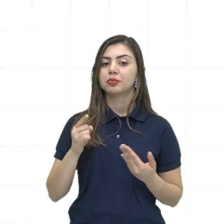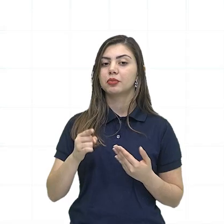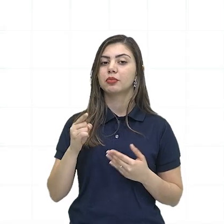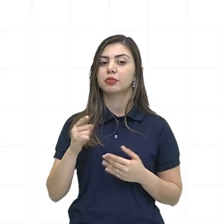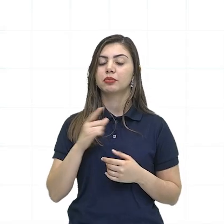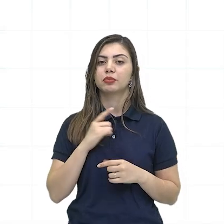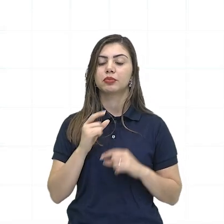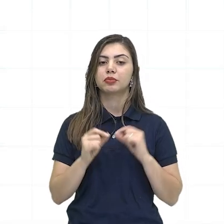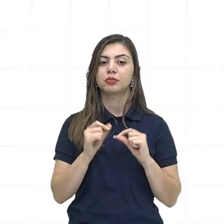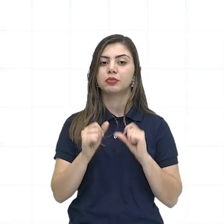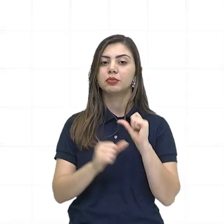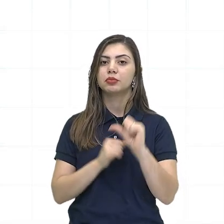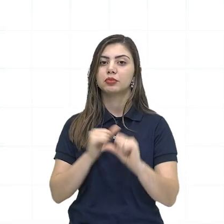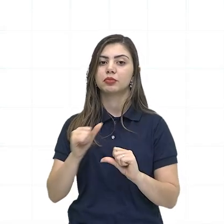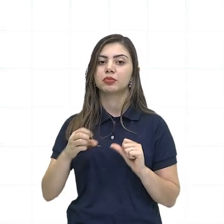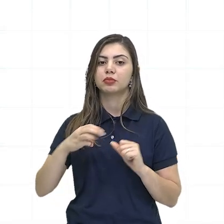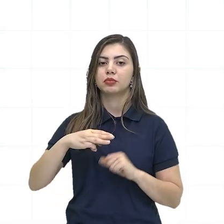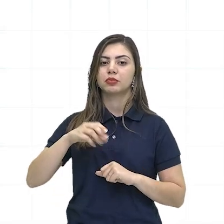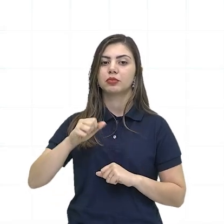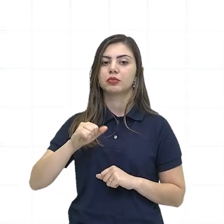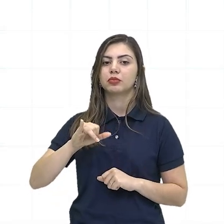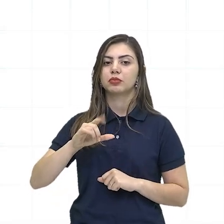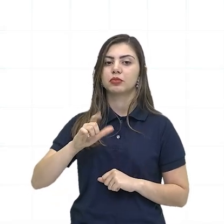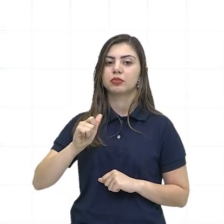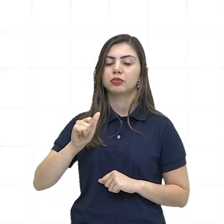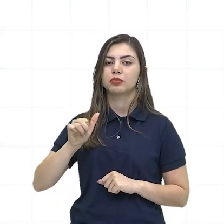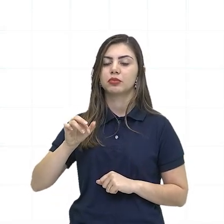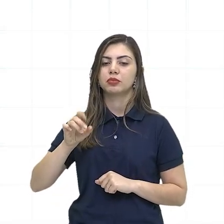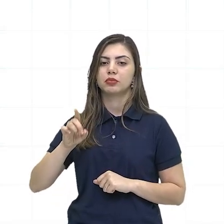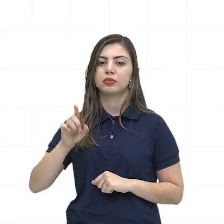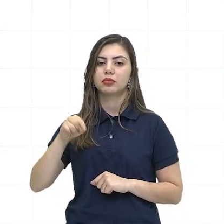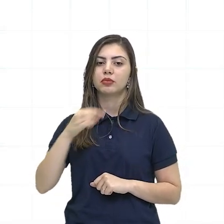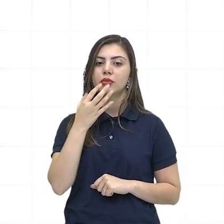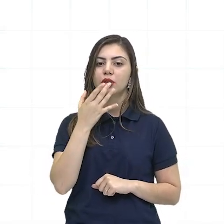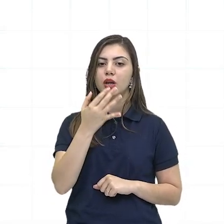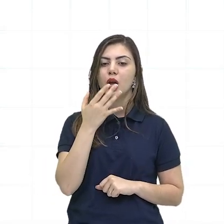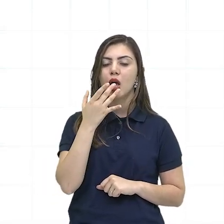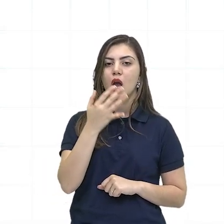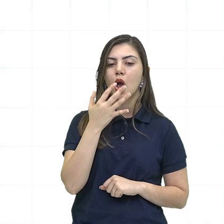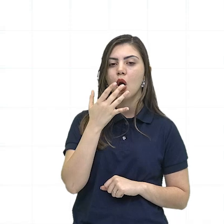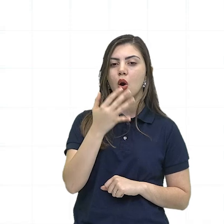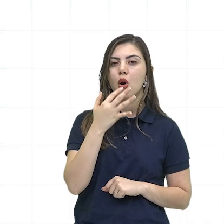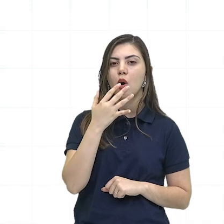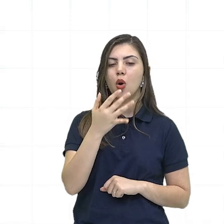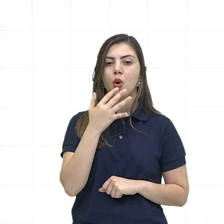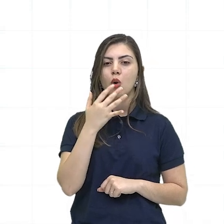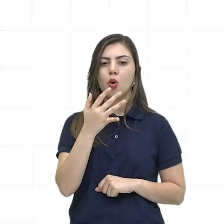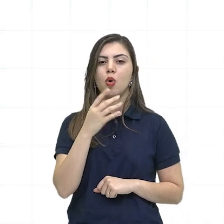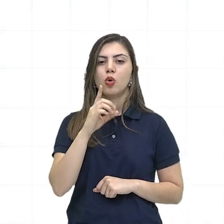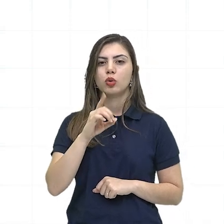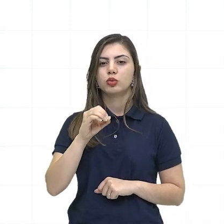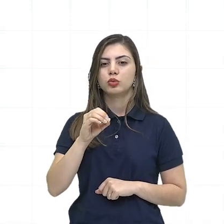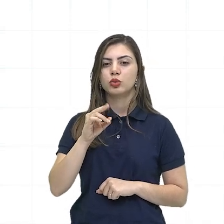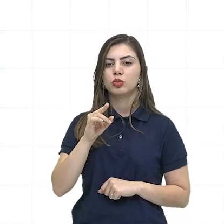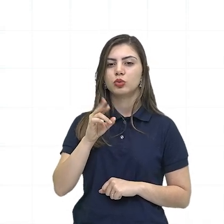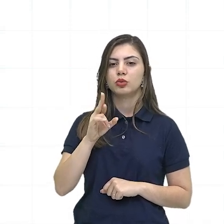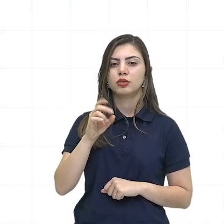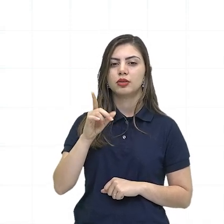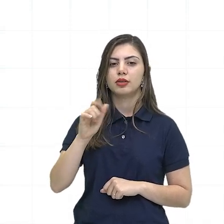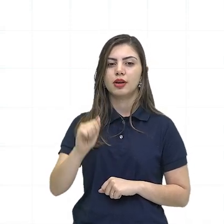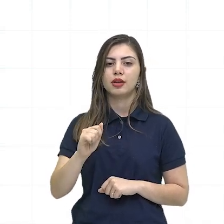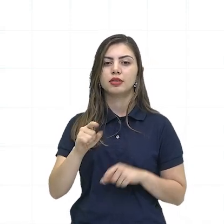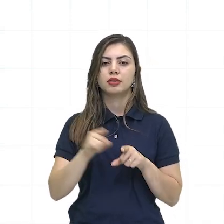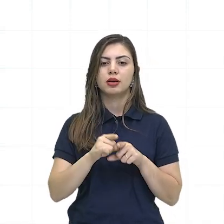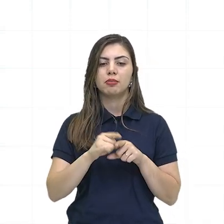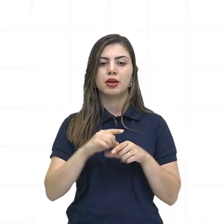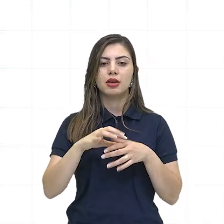reação é responsável pela cor dourada e pelo sabor marcante das carnes assadas, dos pães e